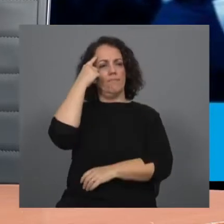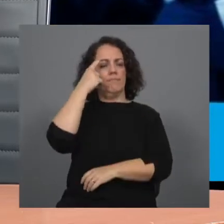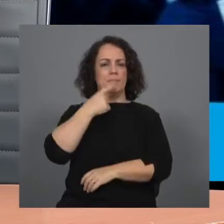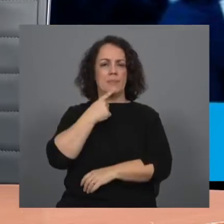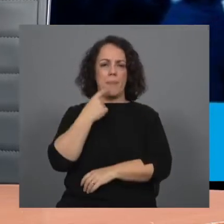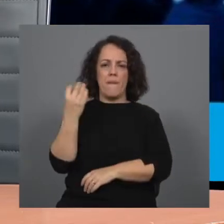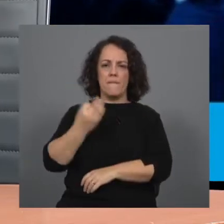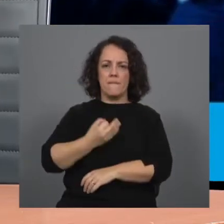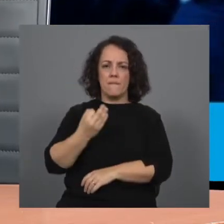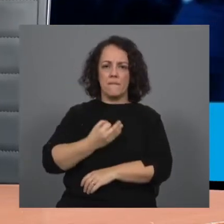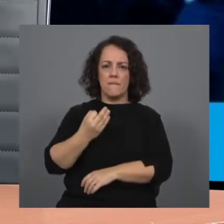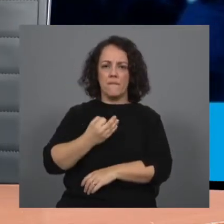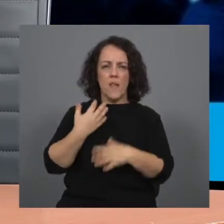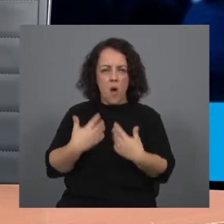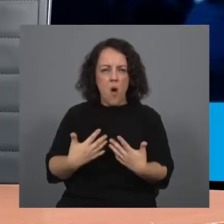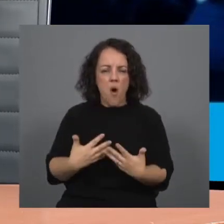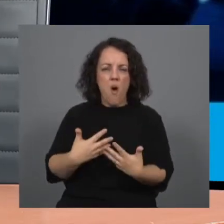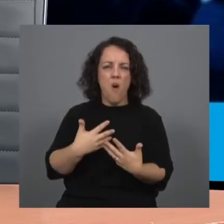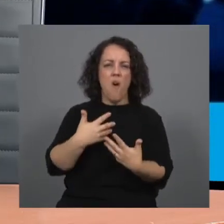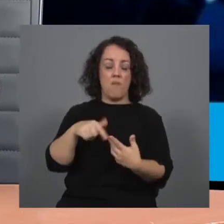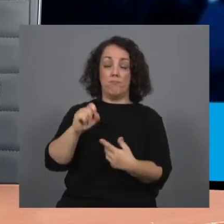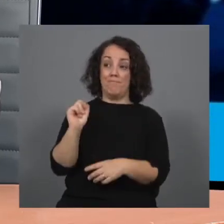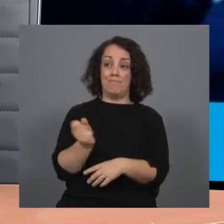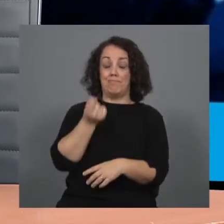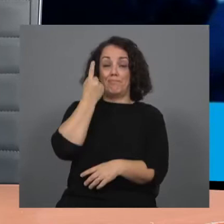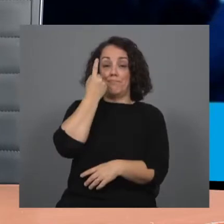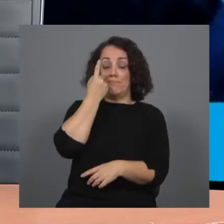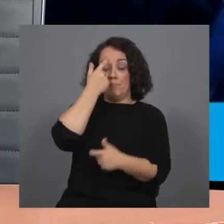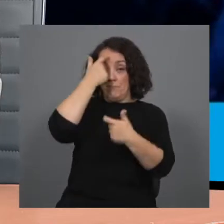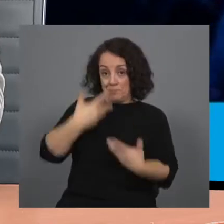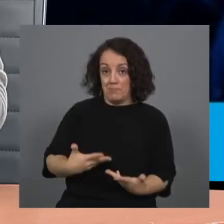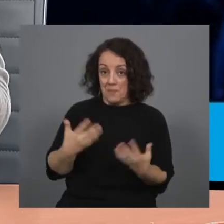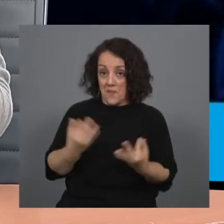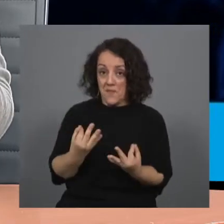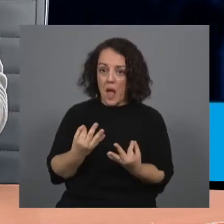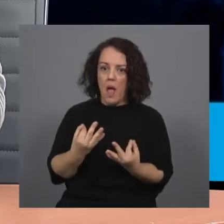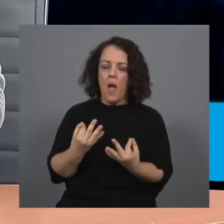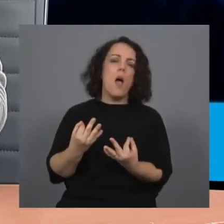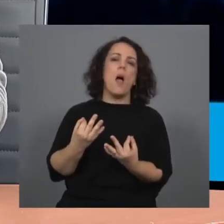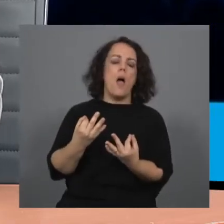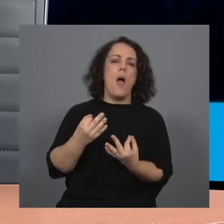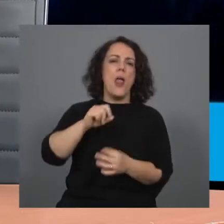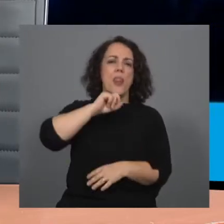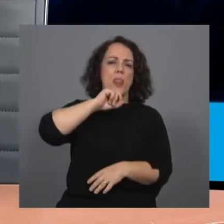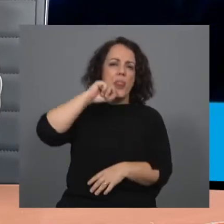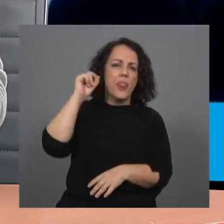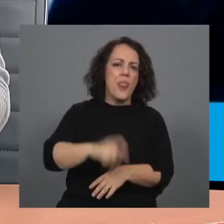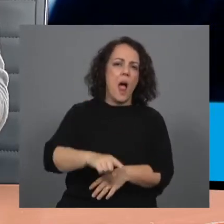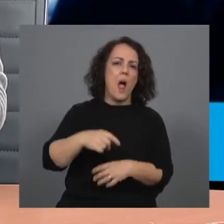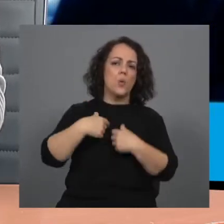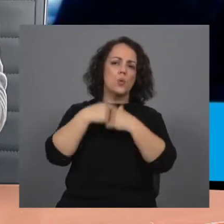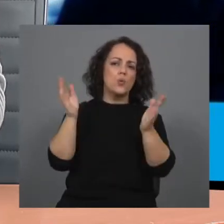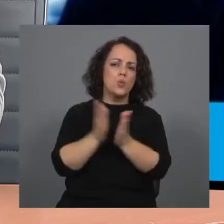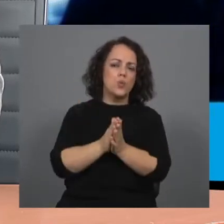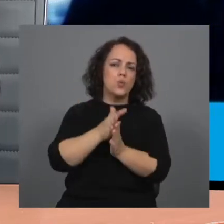uma capacidade única, que foi pela primeira vez com a qual nos deparámos, que é de estarmos realmente todos juntos